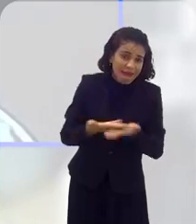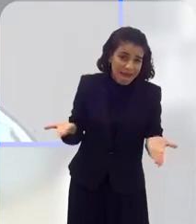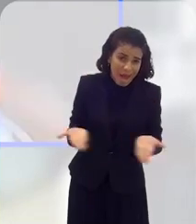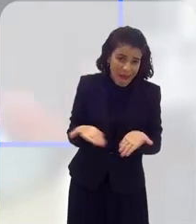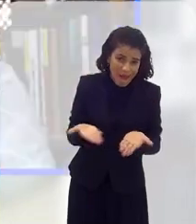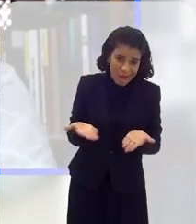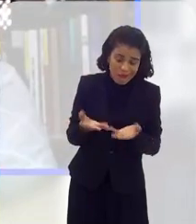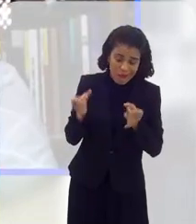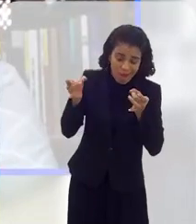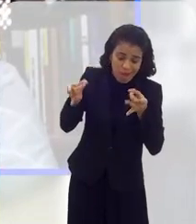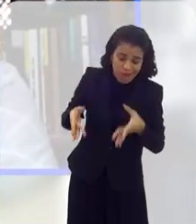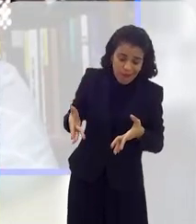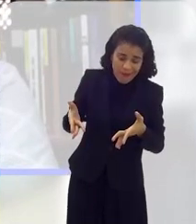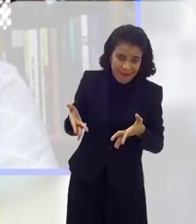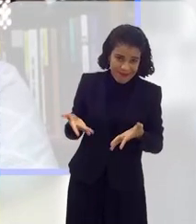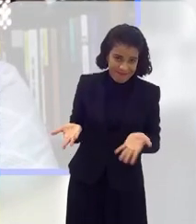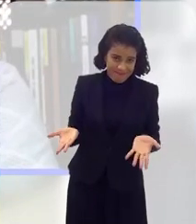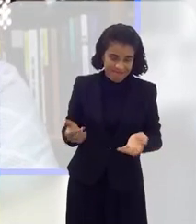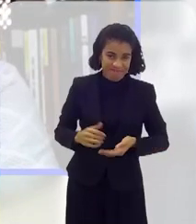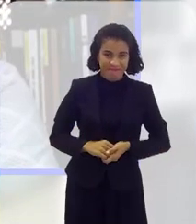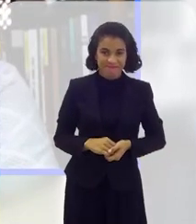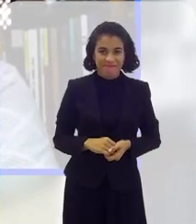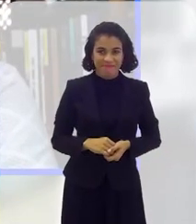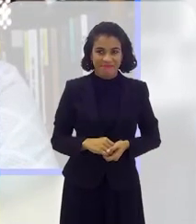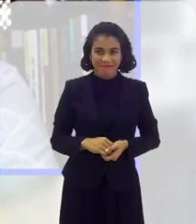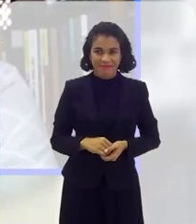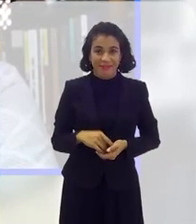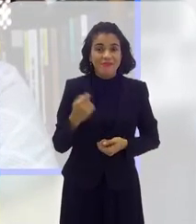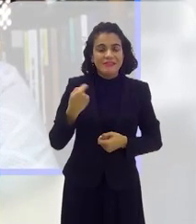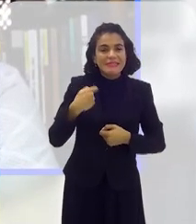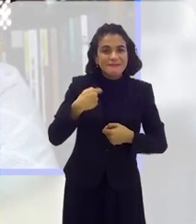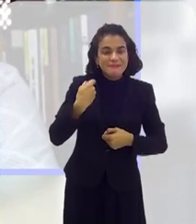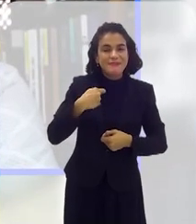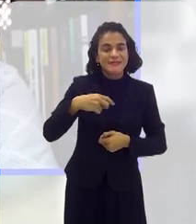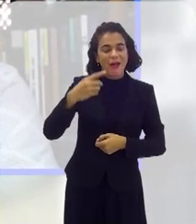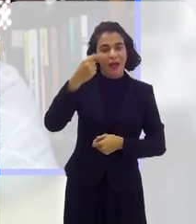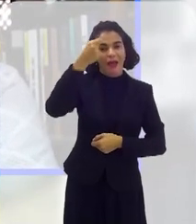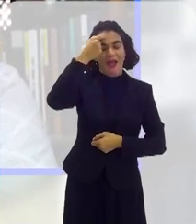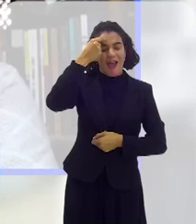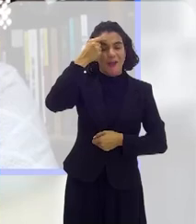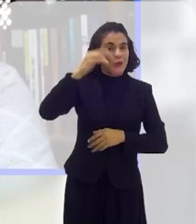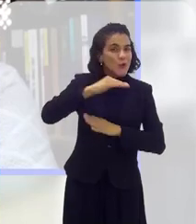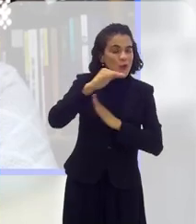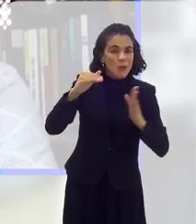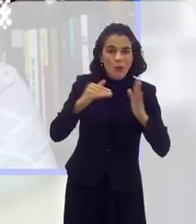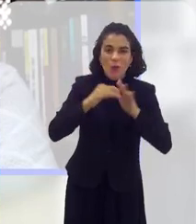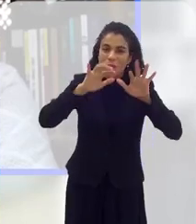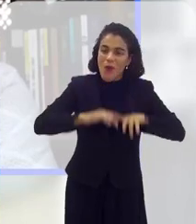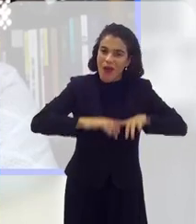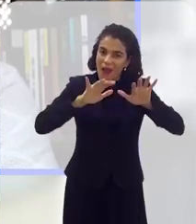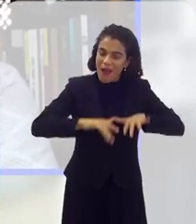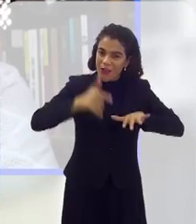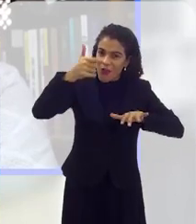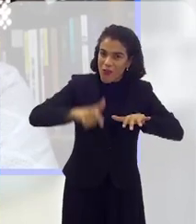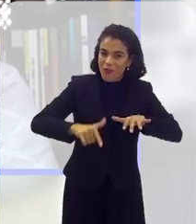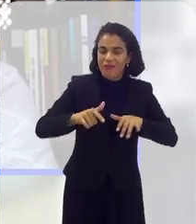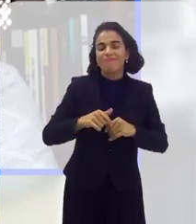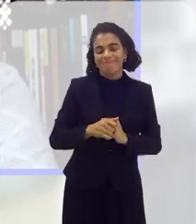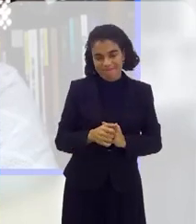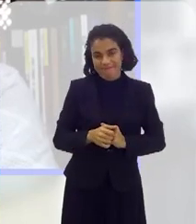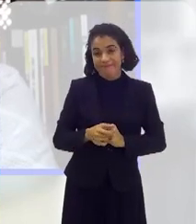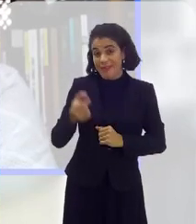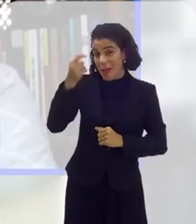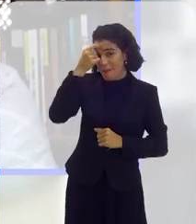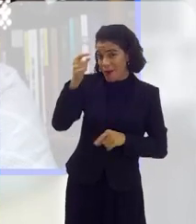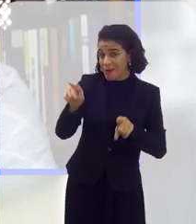lá até hoje, encobertos aí pela poeira do tempo, né? Você teve que resgatar da memória, então, toda essa sua obra novamente,